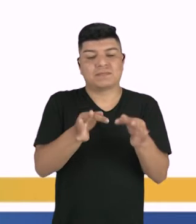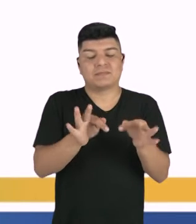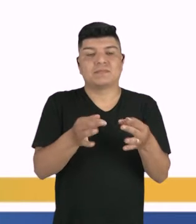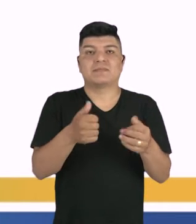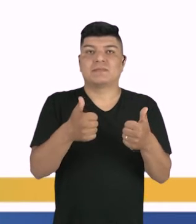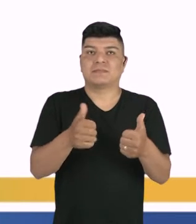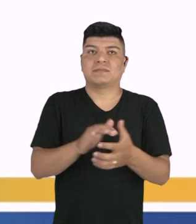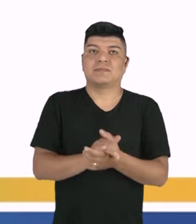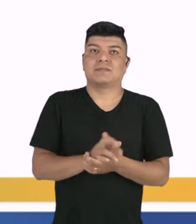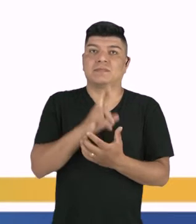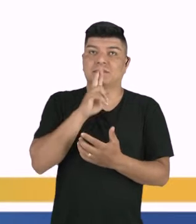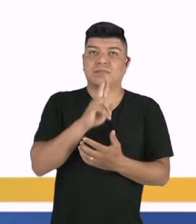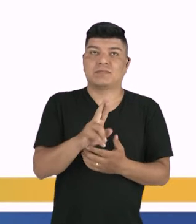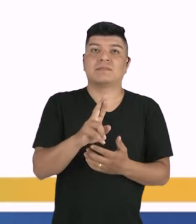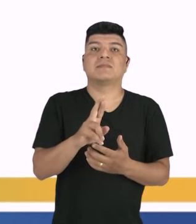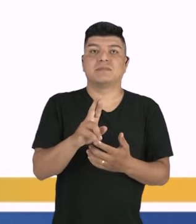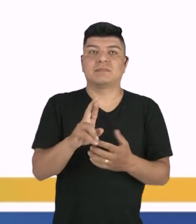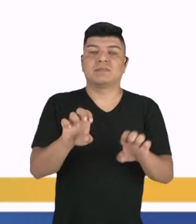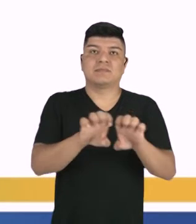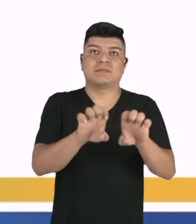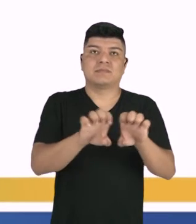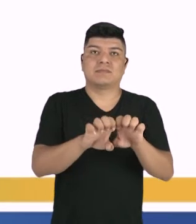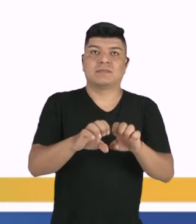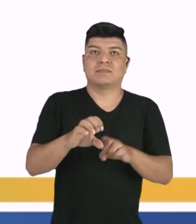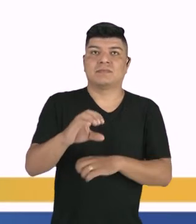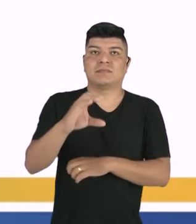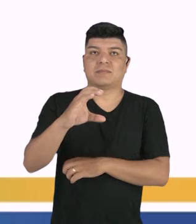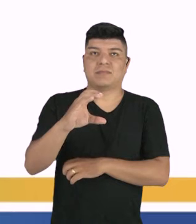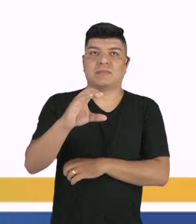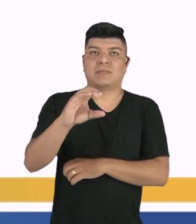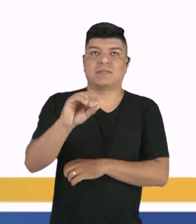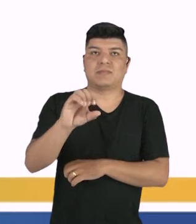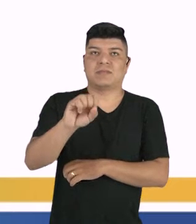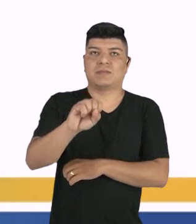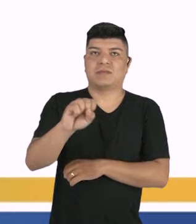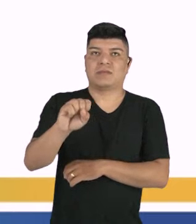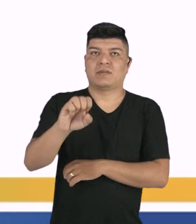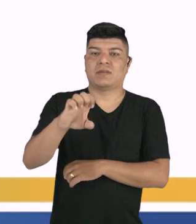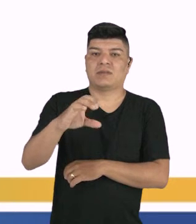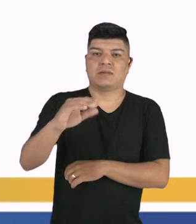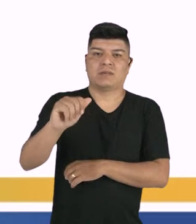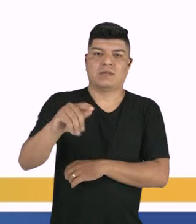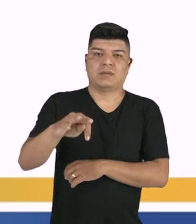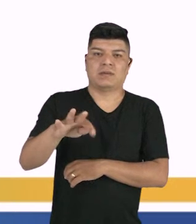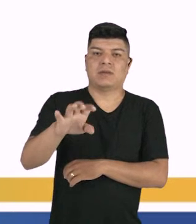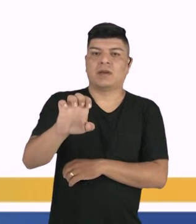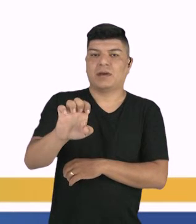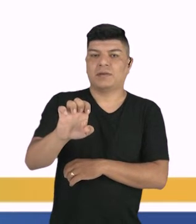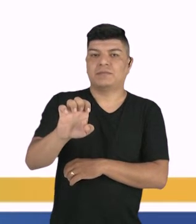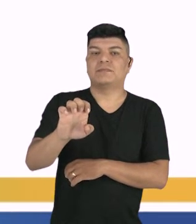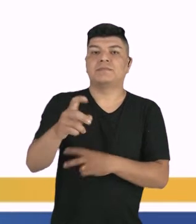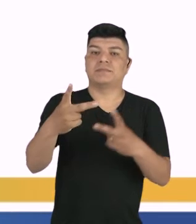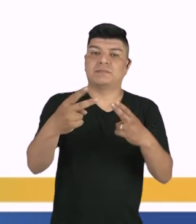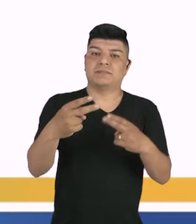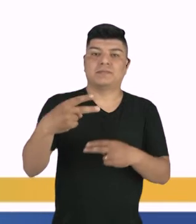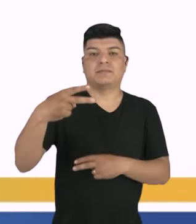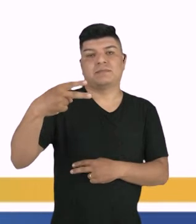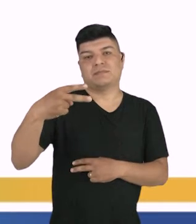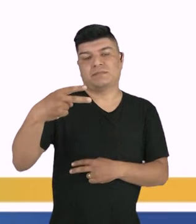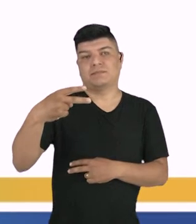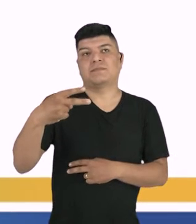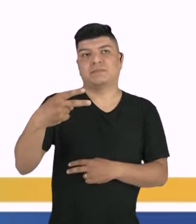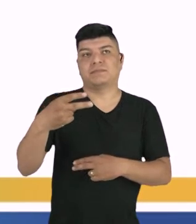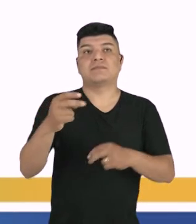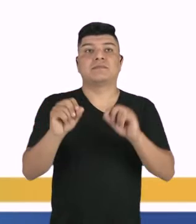né? Resolva a equação cossecante de x igual a 2. Agora note ali o intervalo, né? É